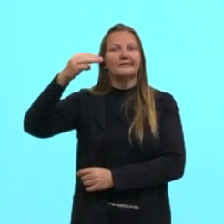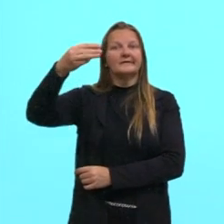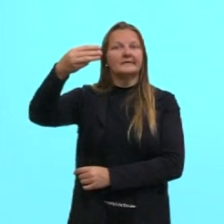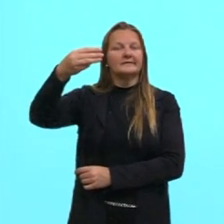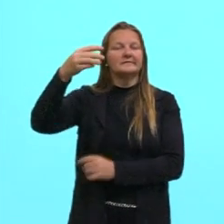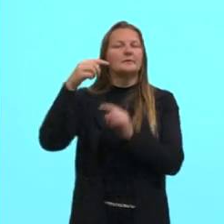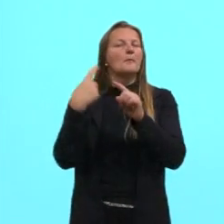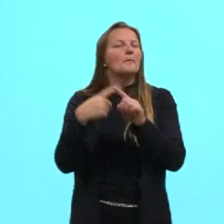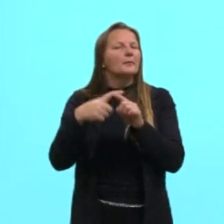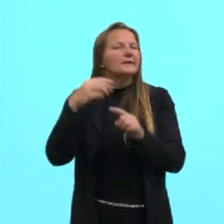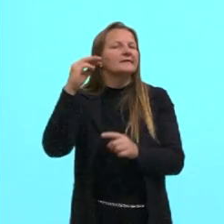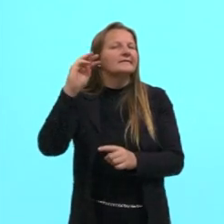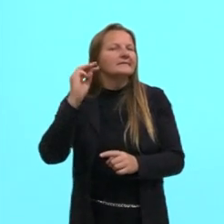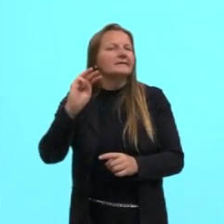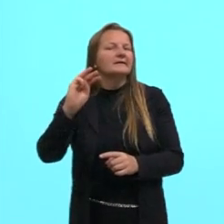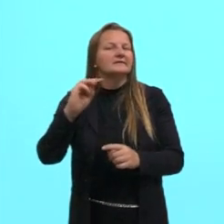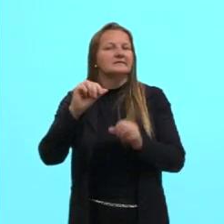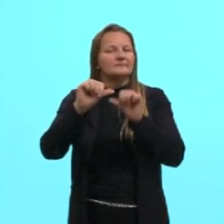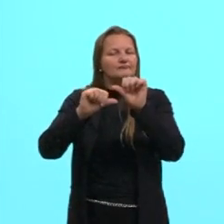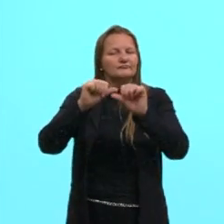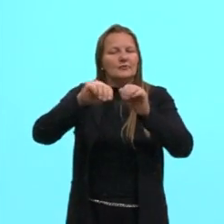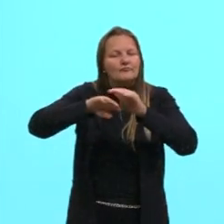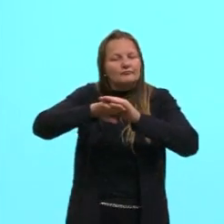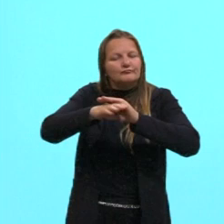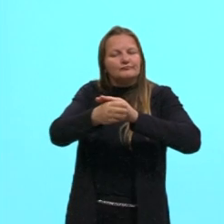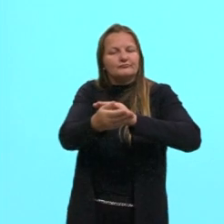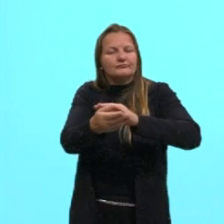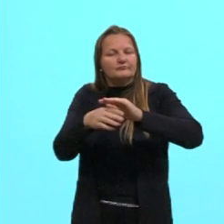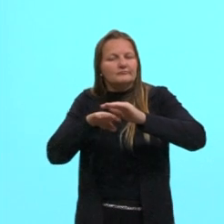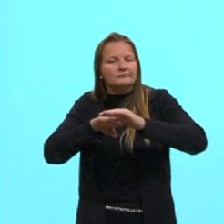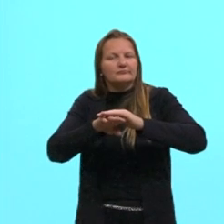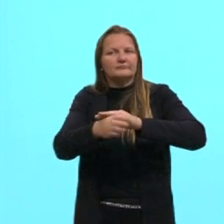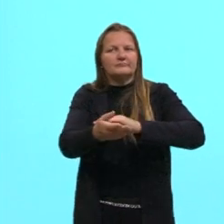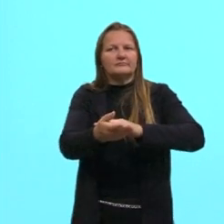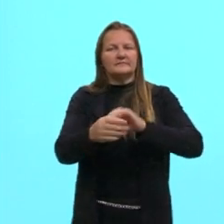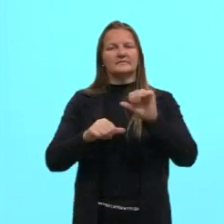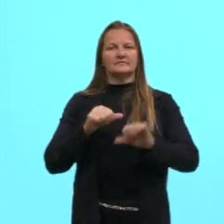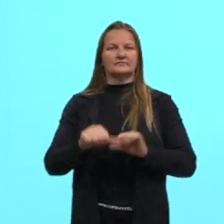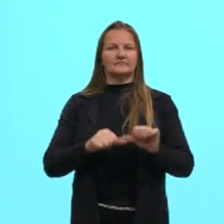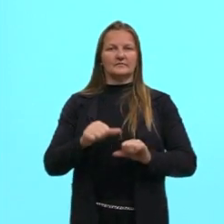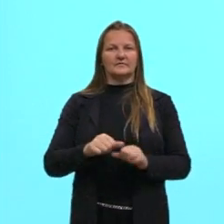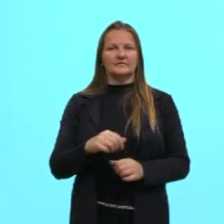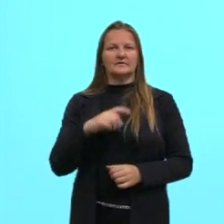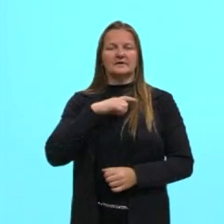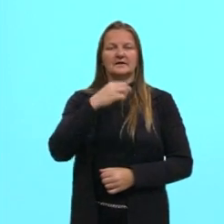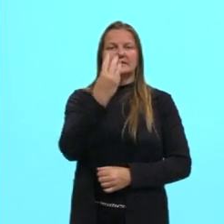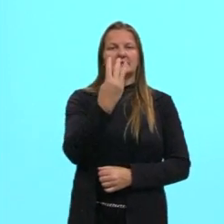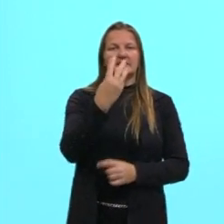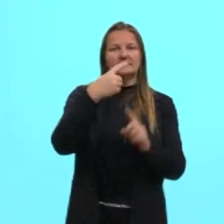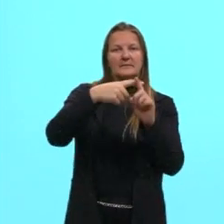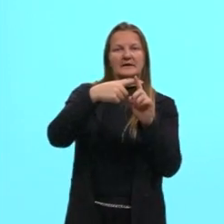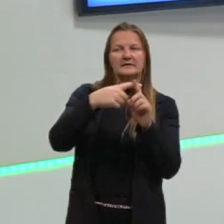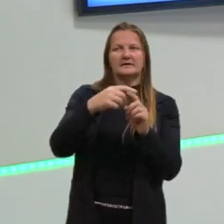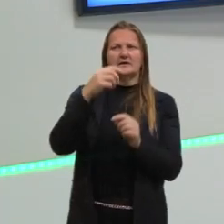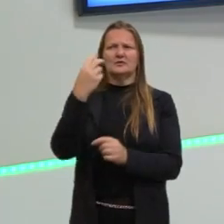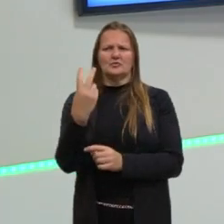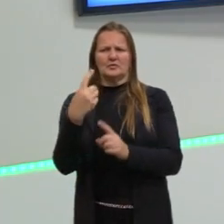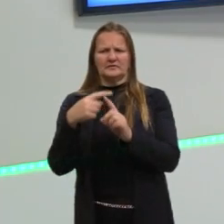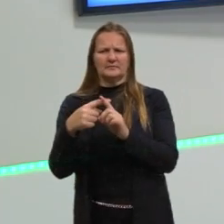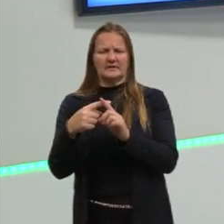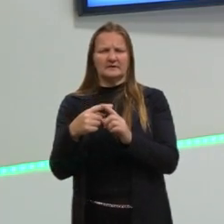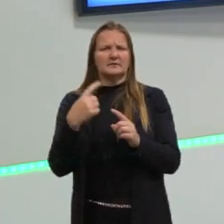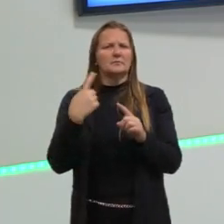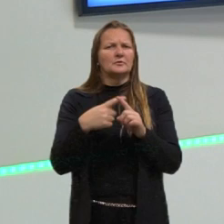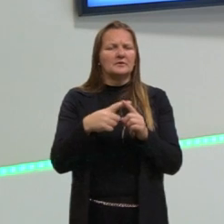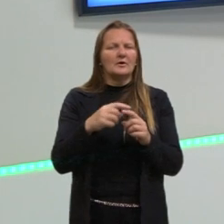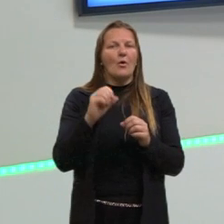alguma coisa e transformou alguma coisa né porque eles mudaram quando eu tenho eu tenho três mais e eu passei para um dois mais